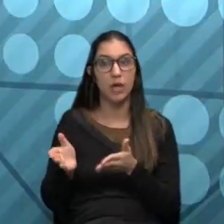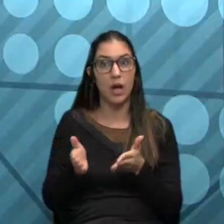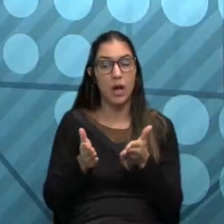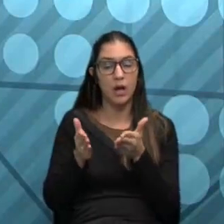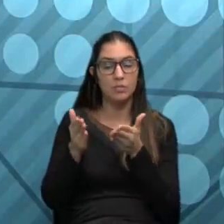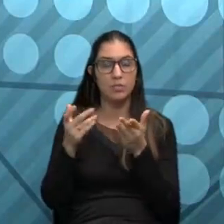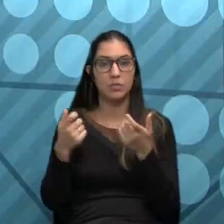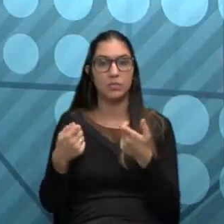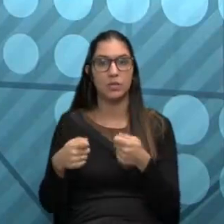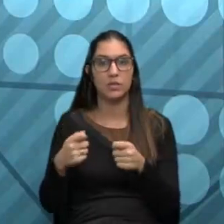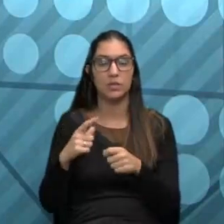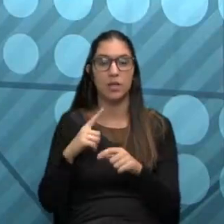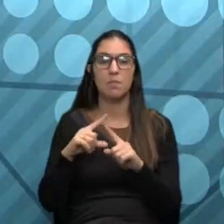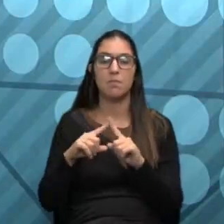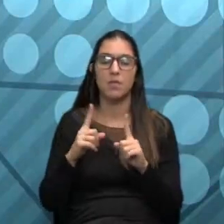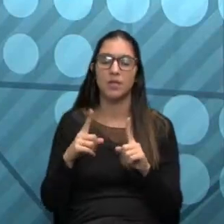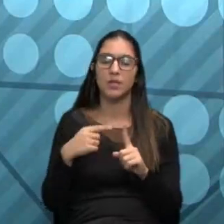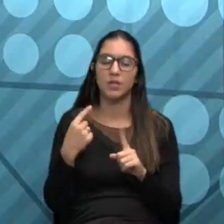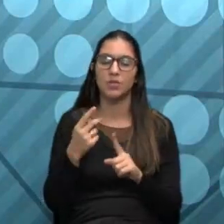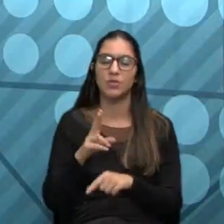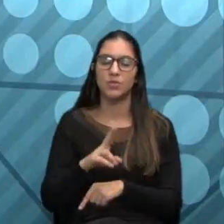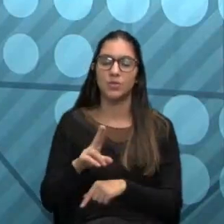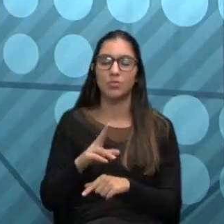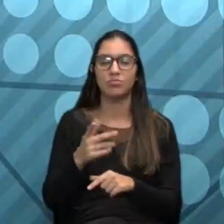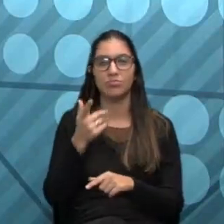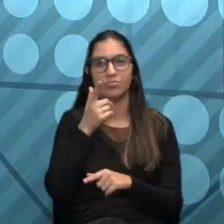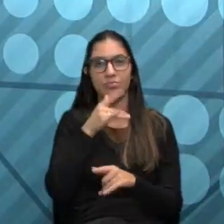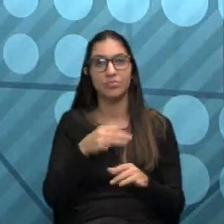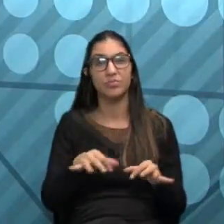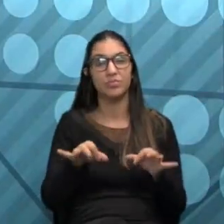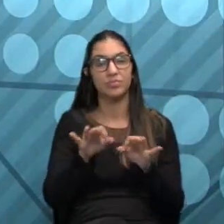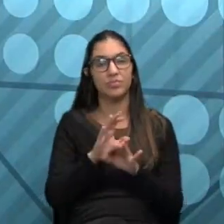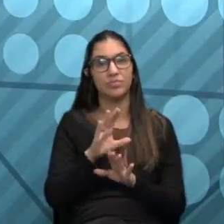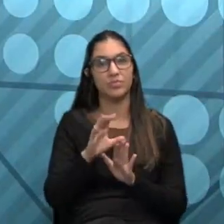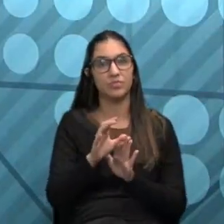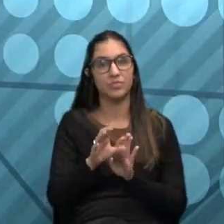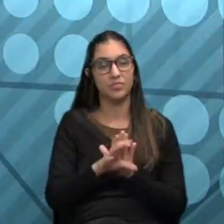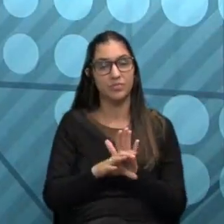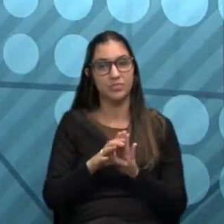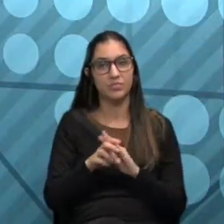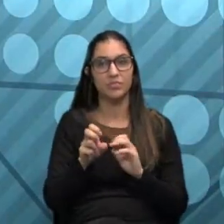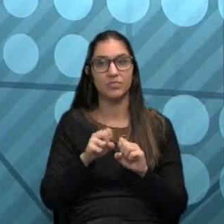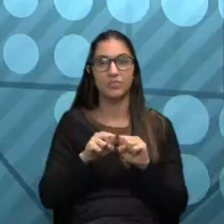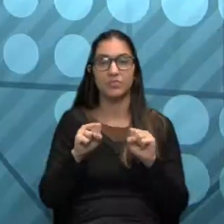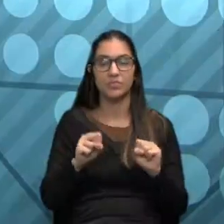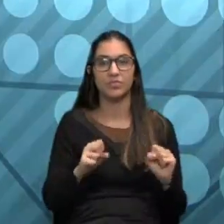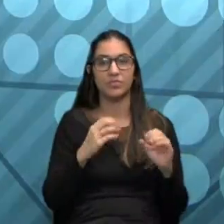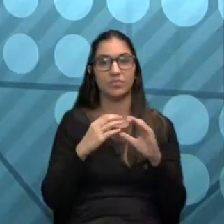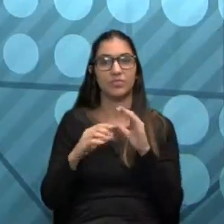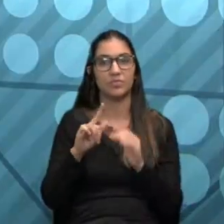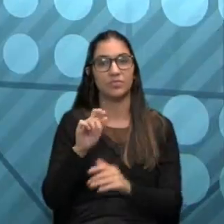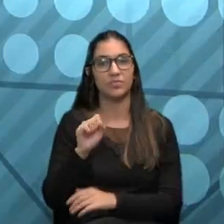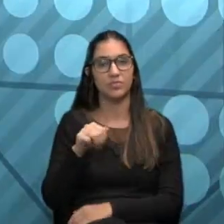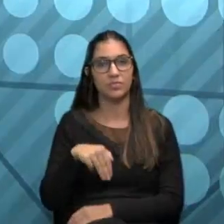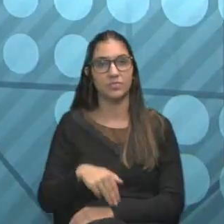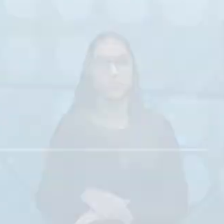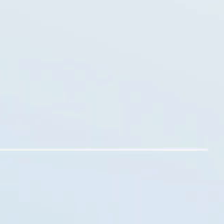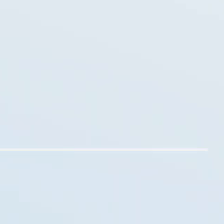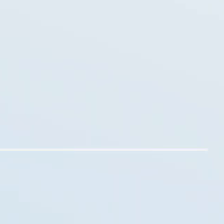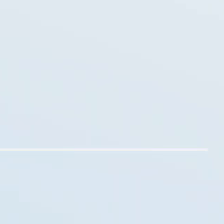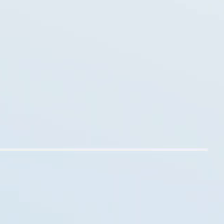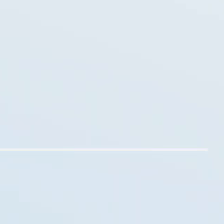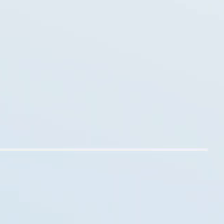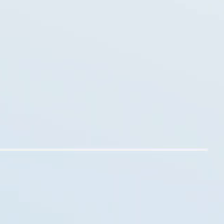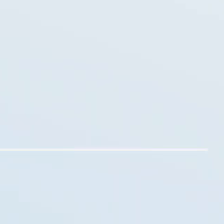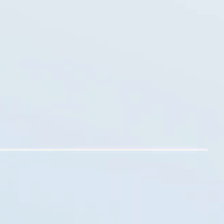serem percorridos, mas é o que a gente utiliza. E com isso a gente finaliza esse conceito do sistema de comunicação GSM.